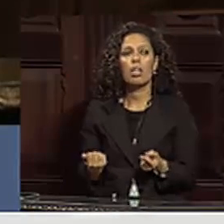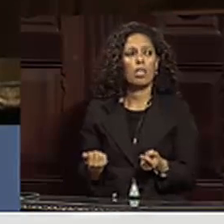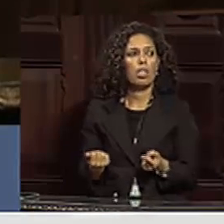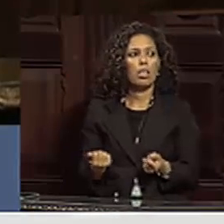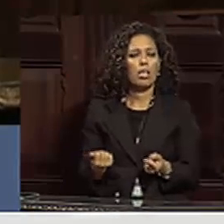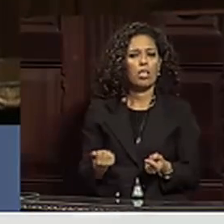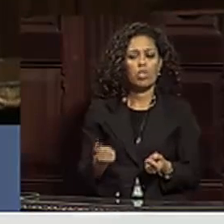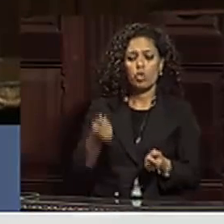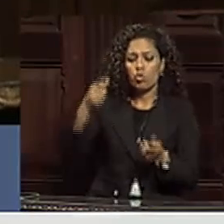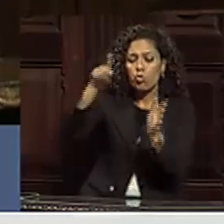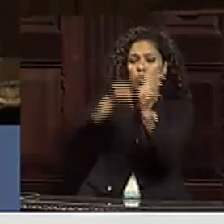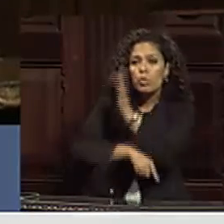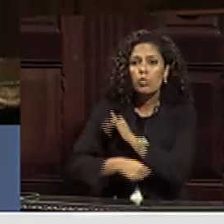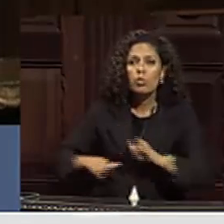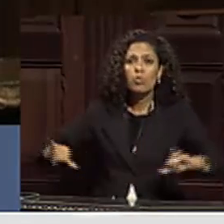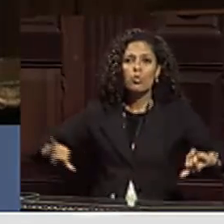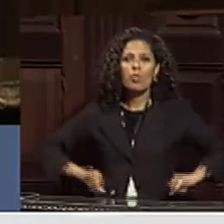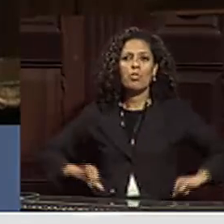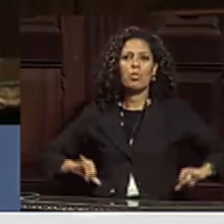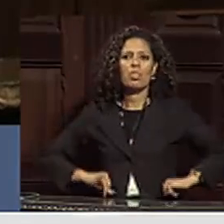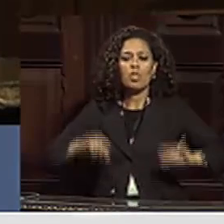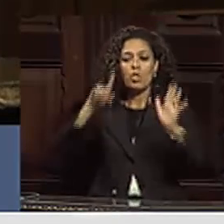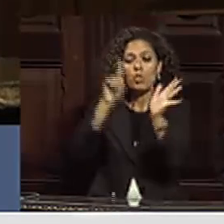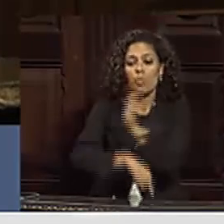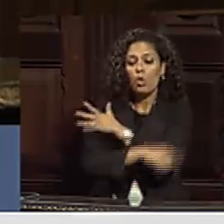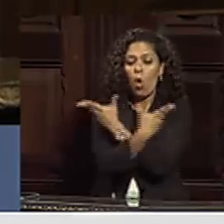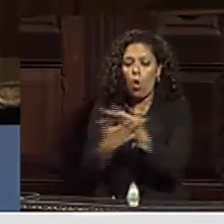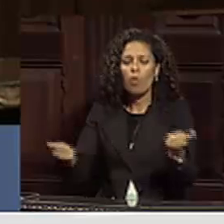redução do sofrimento e diminuição de perdas,